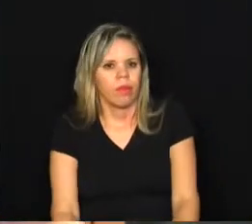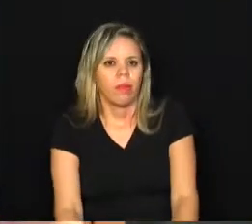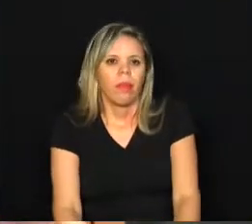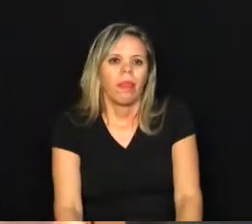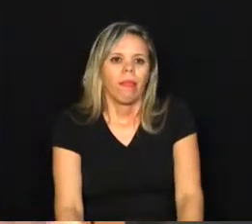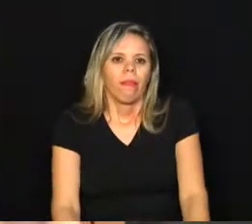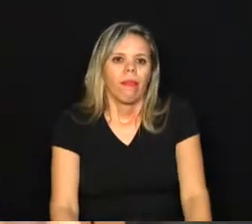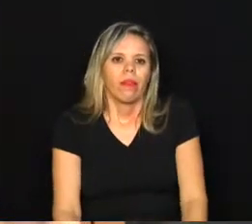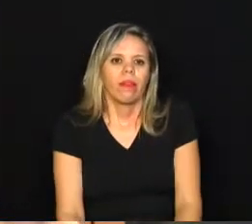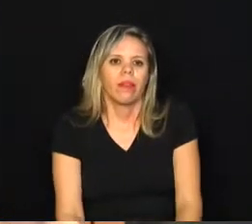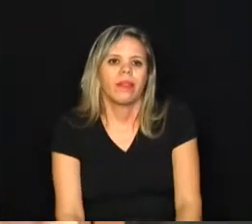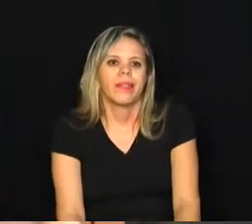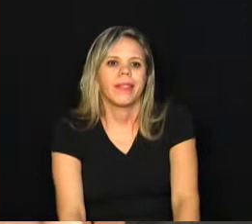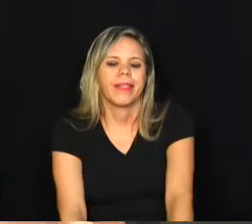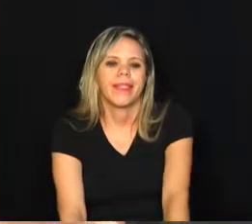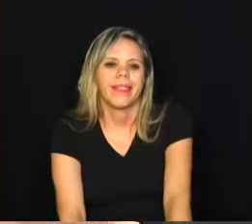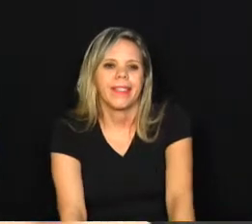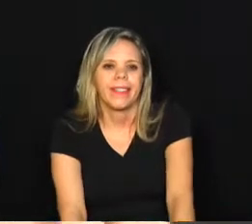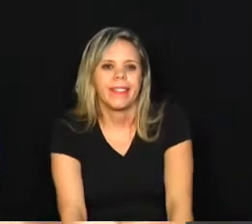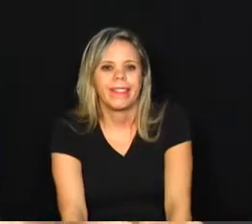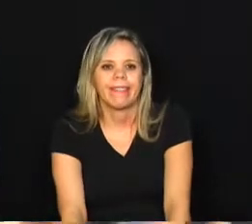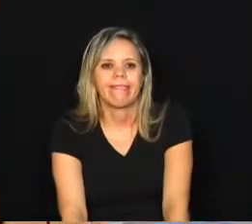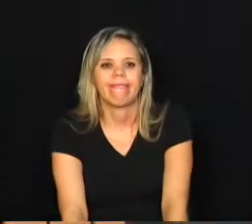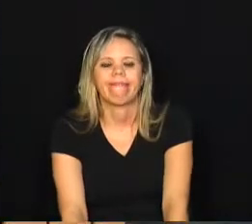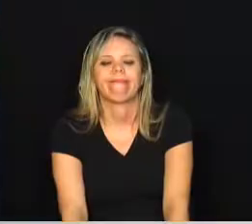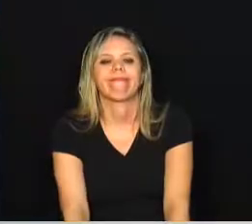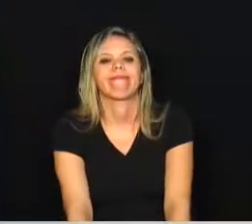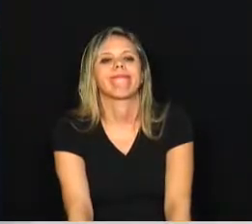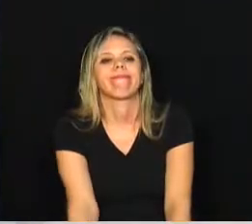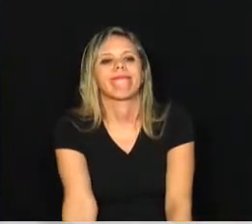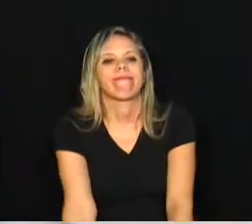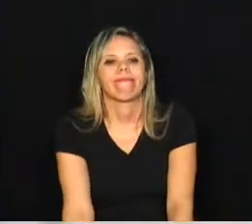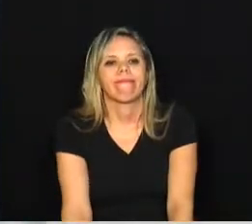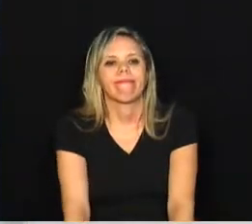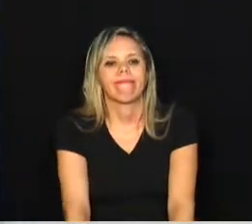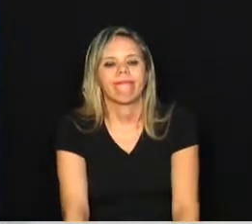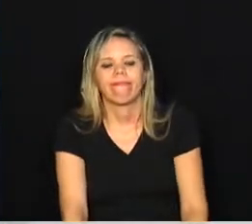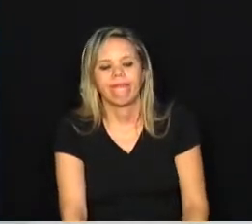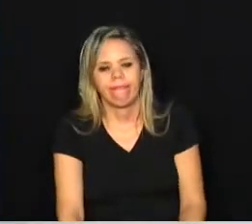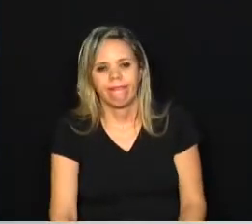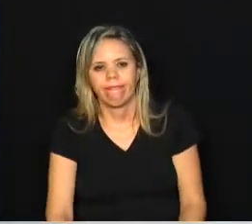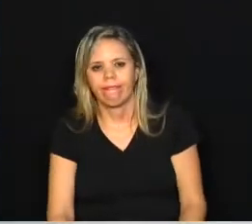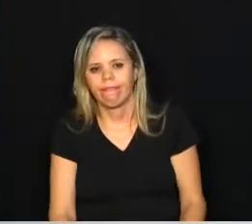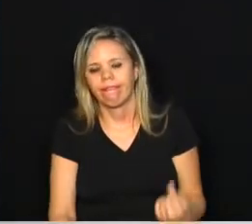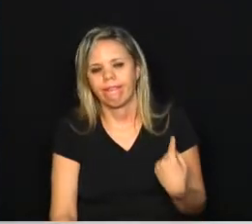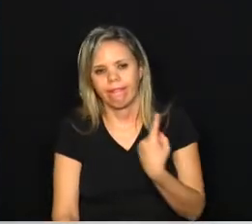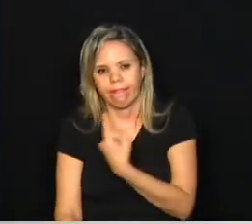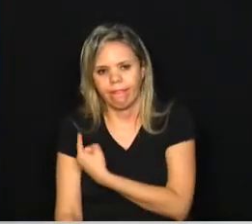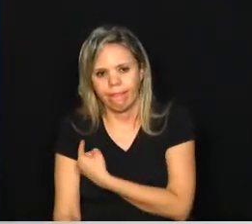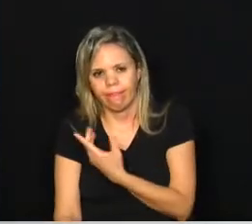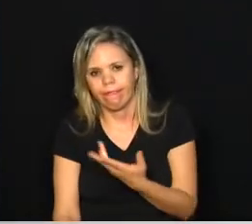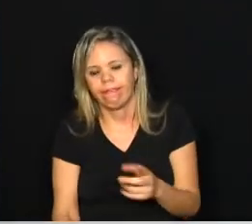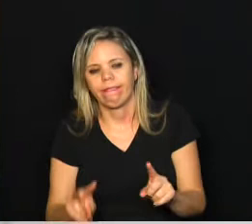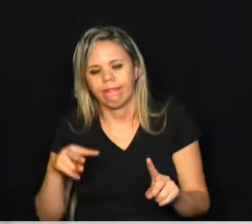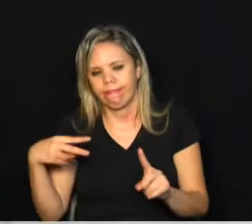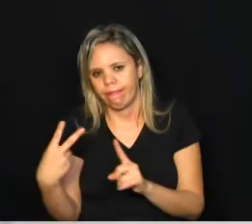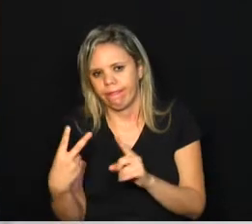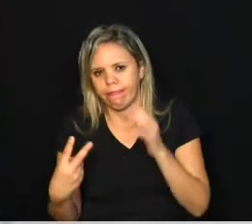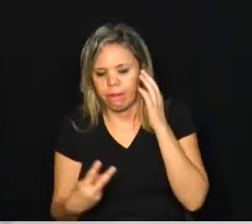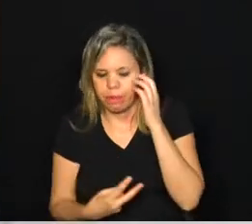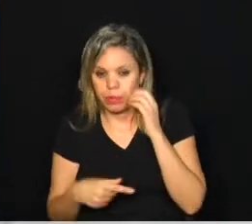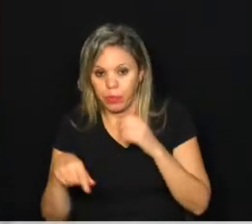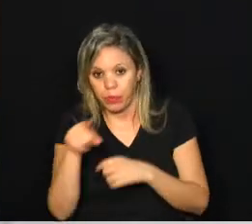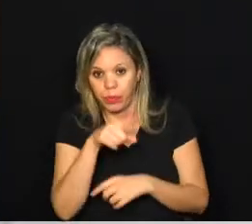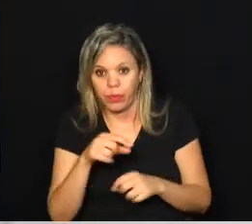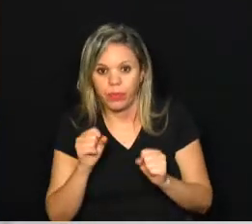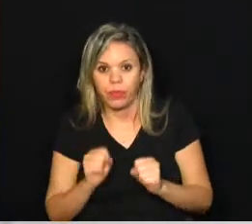Olha, a nossa expectativa é que vocês